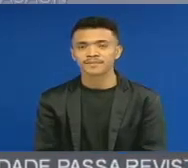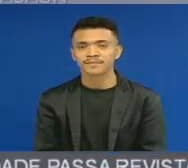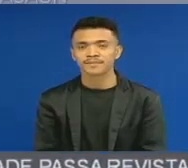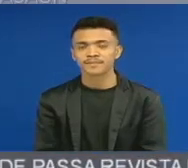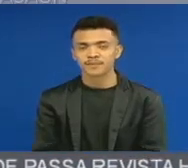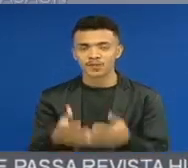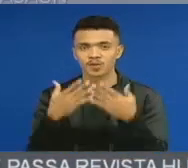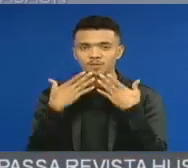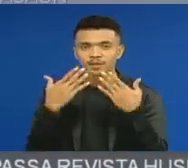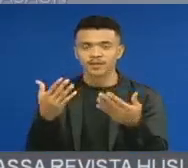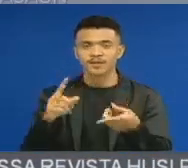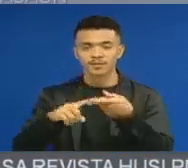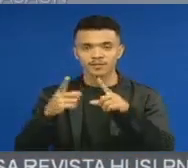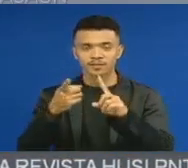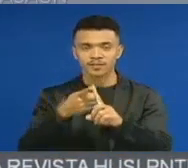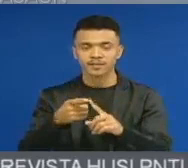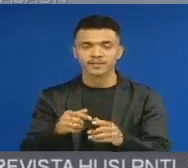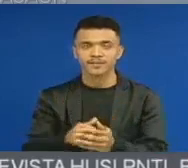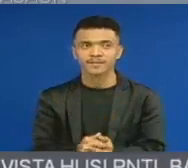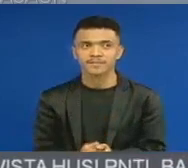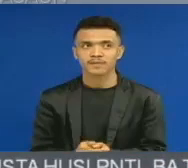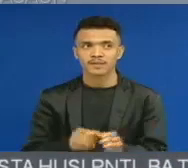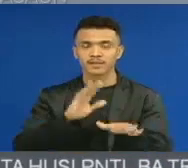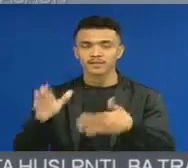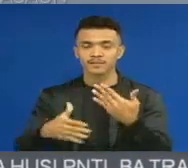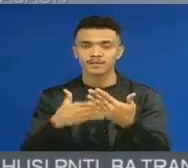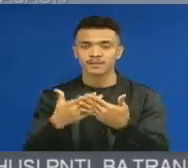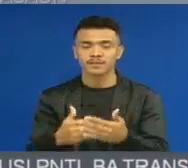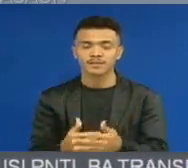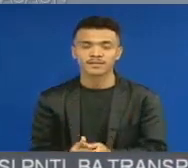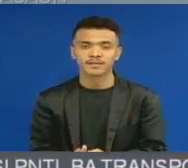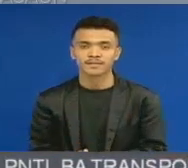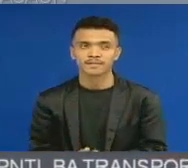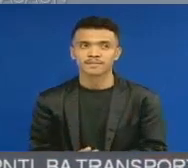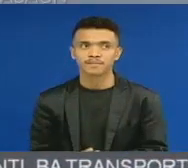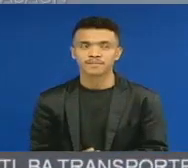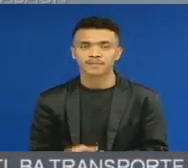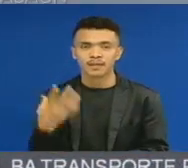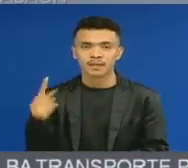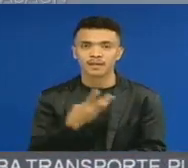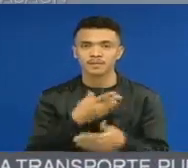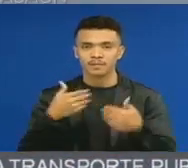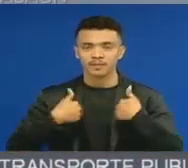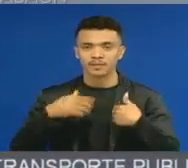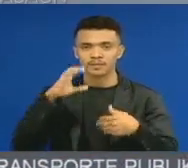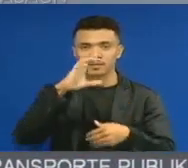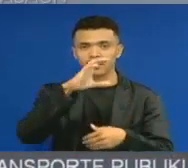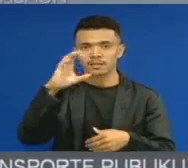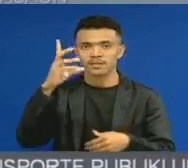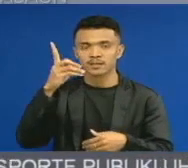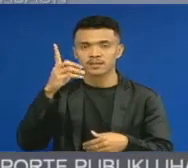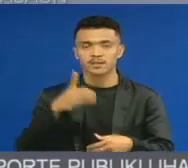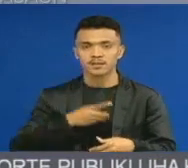Obrigada Barak Baersilha e Estúdio Central que colhe dili. Telespectadores Rádio no Televisão Timor-Leste, ami e assisti de dili, a tu informa baita